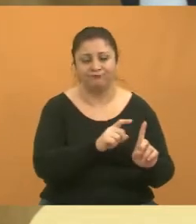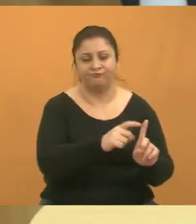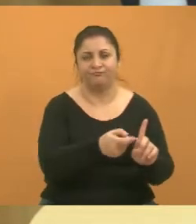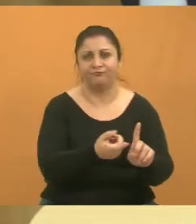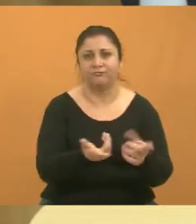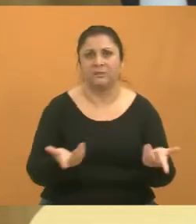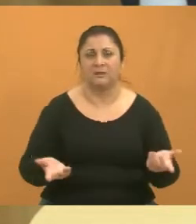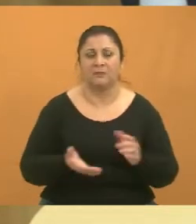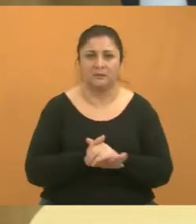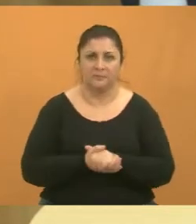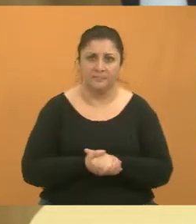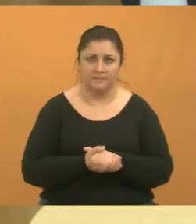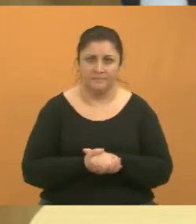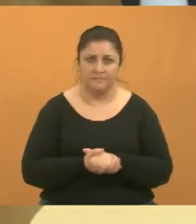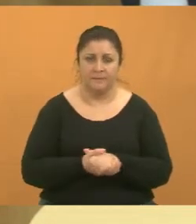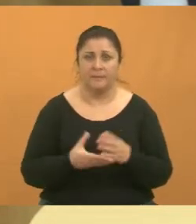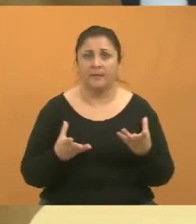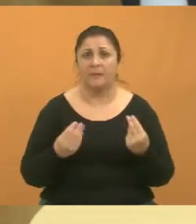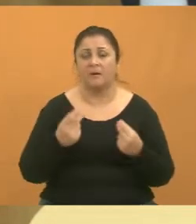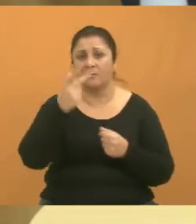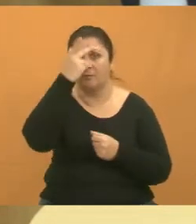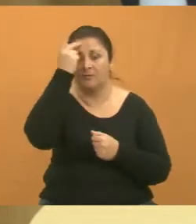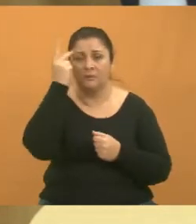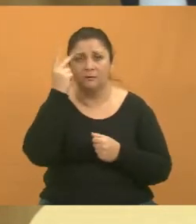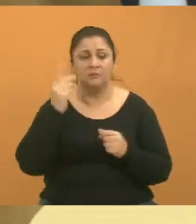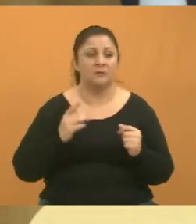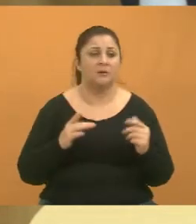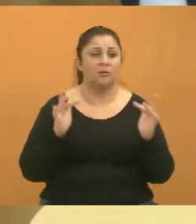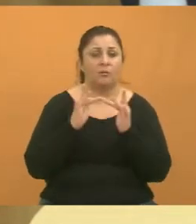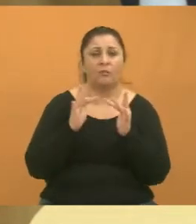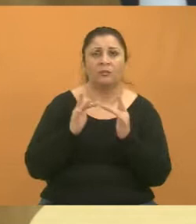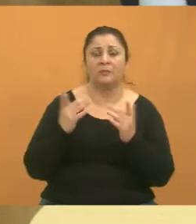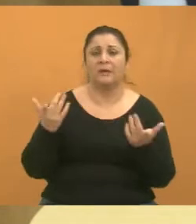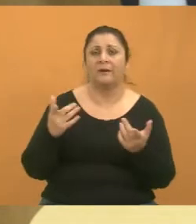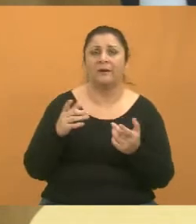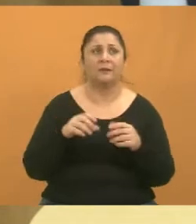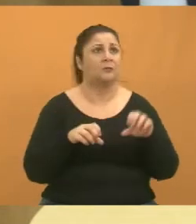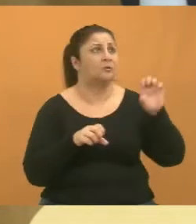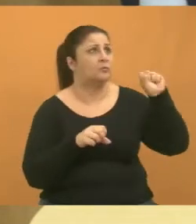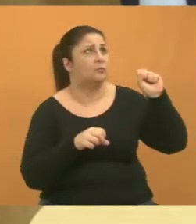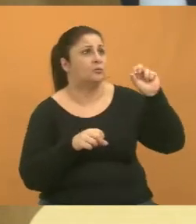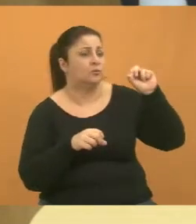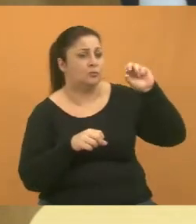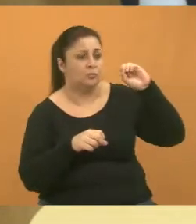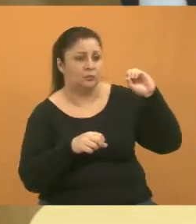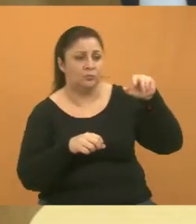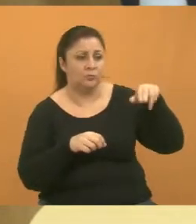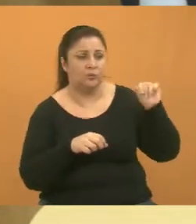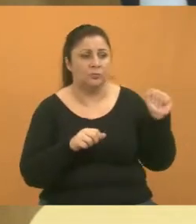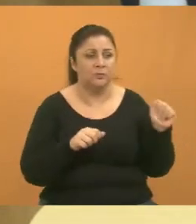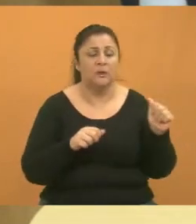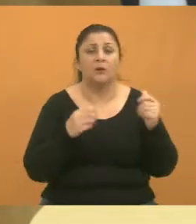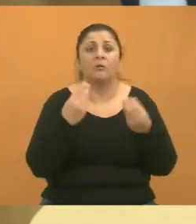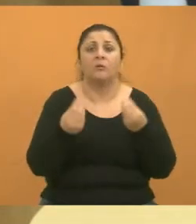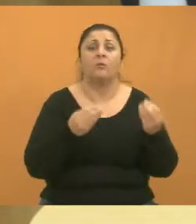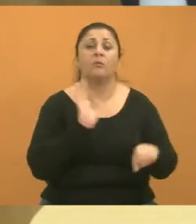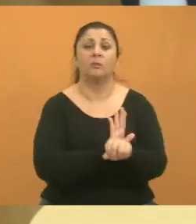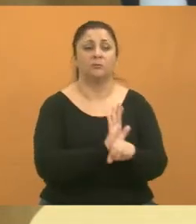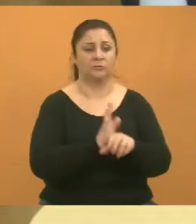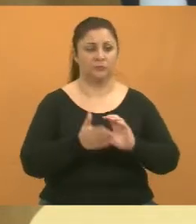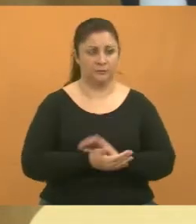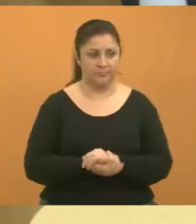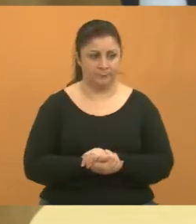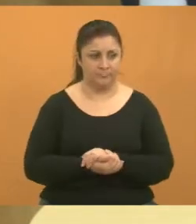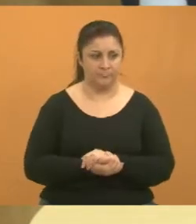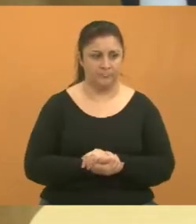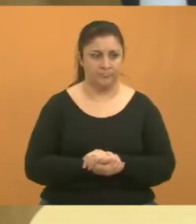Então, algumas pessoas às vezes entram em contato comigo e falam: Sônia, como é que eu posso estar fazendo uma doação? Como é que eu posso estar ajudando?